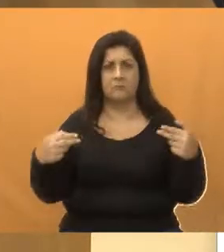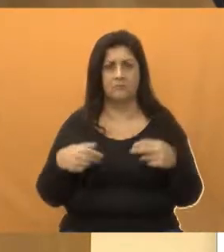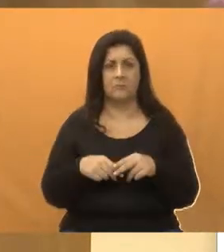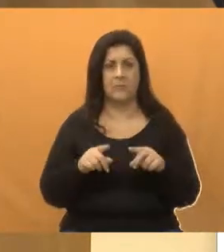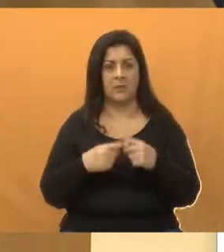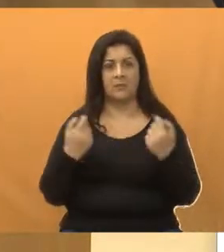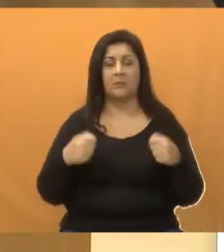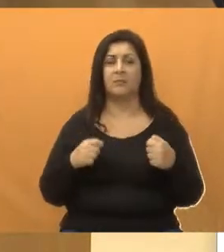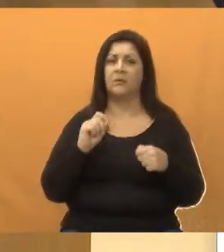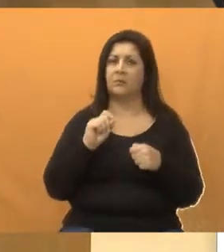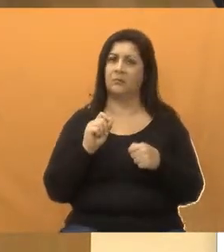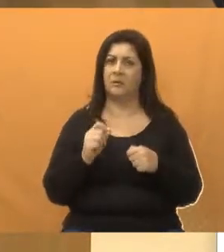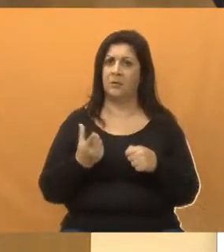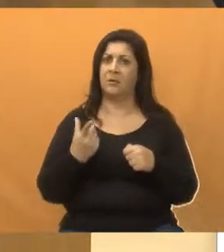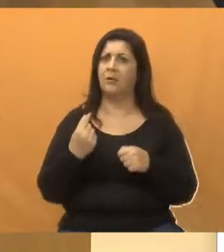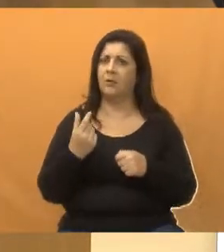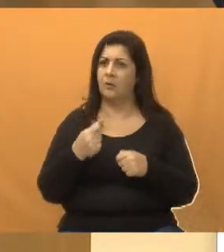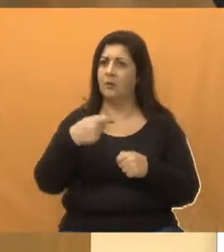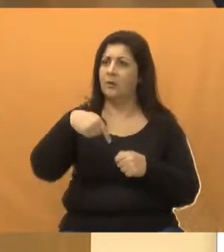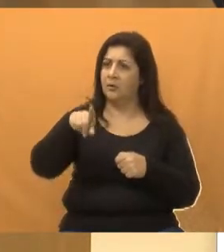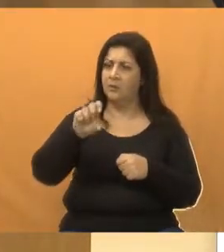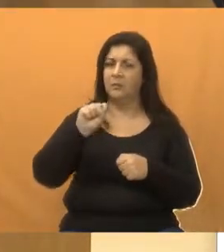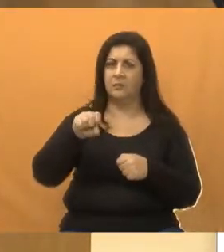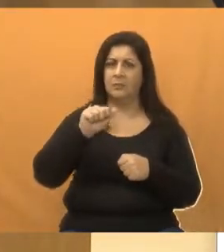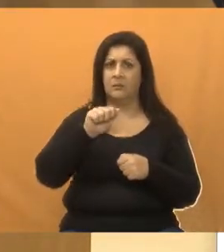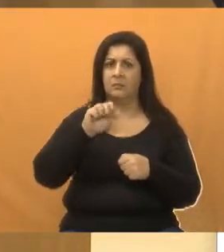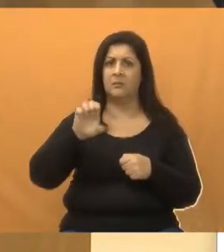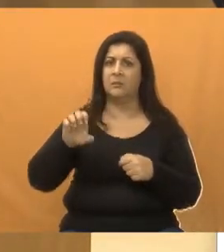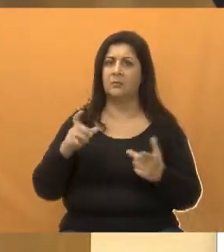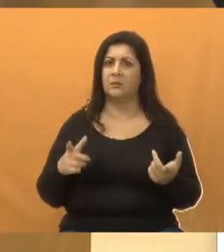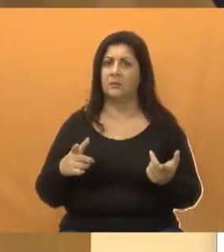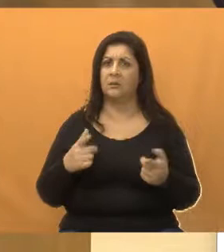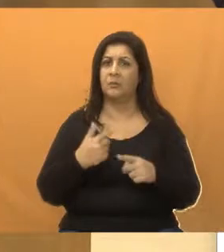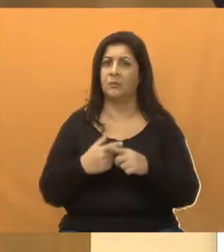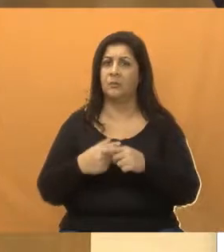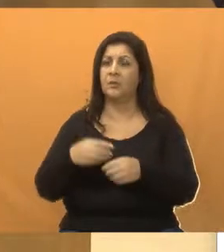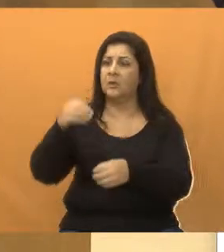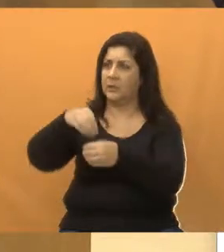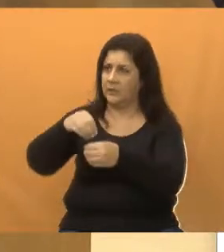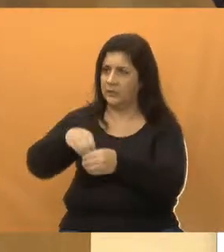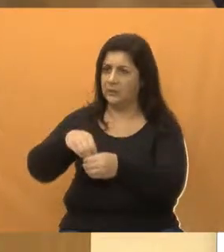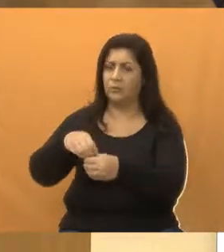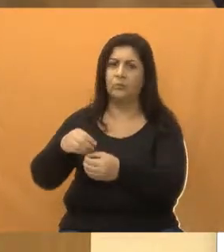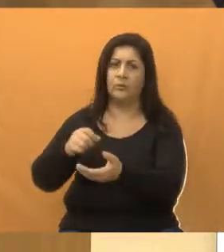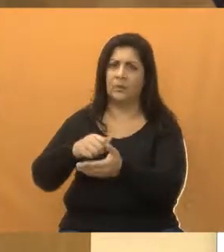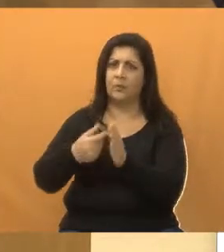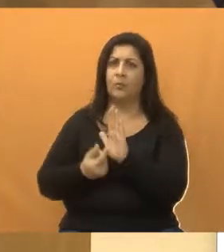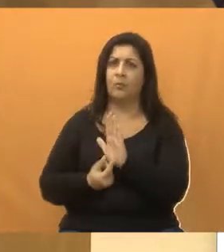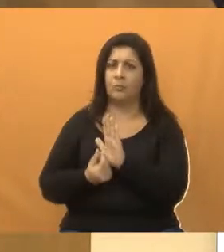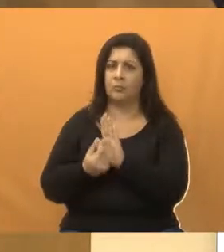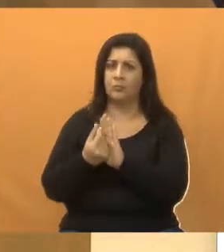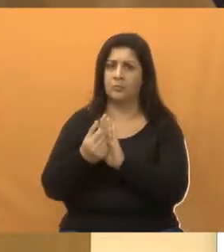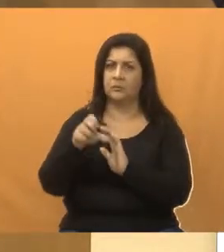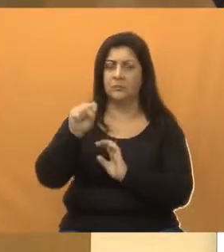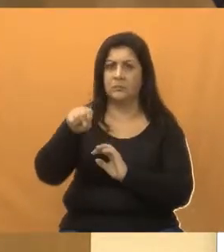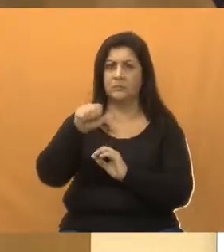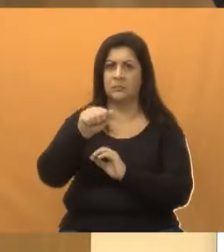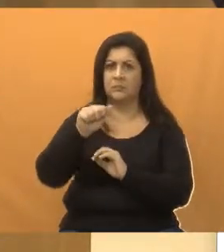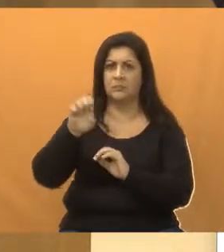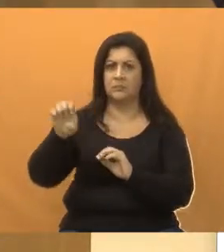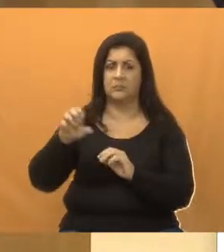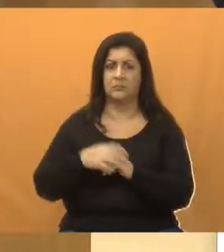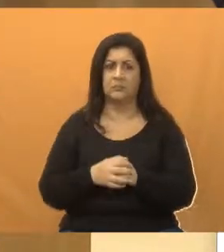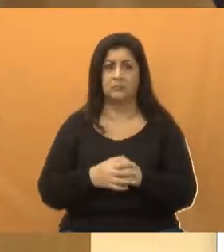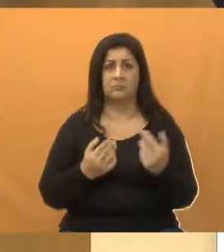nós precisamos que esse dinheiro vá para lá, até porque já estava no orçamento do SAI. O SAI já contava com esse dinheiro, assim como